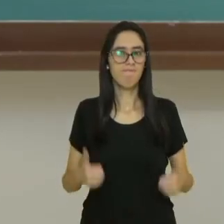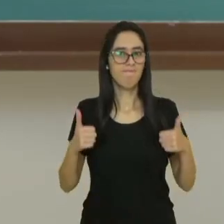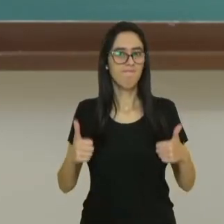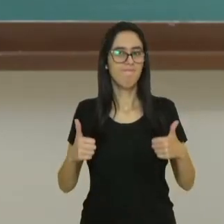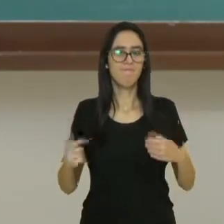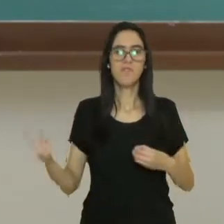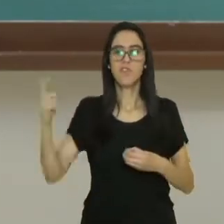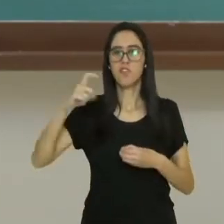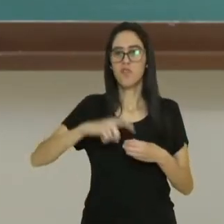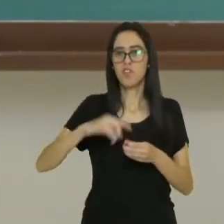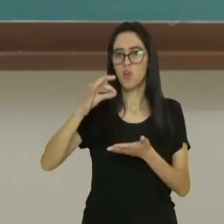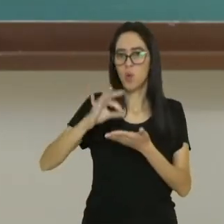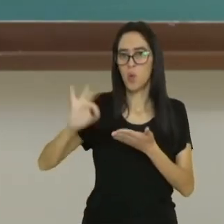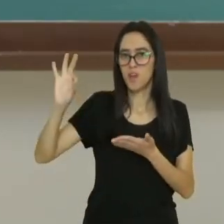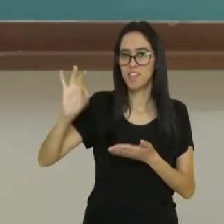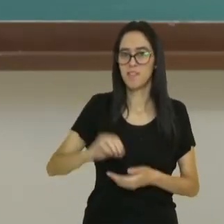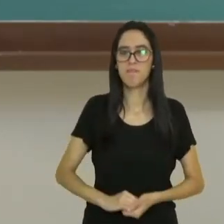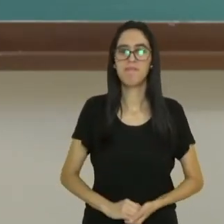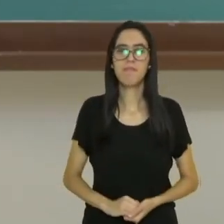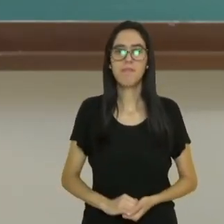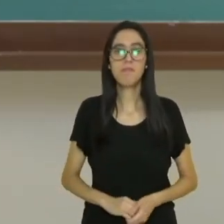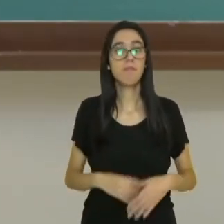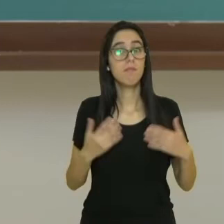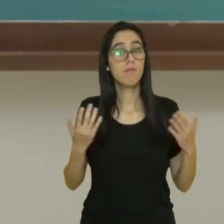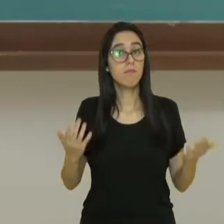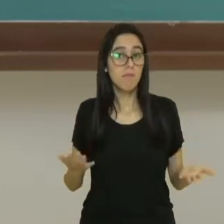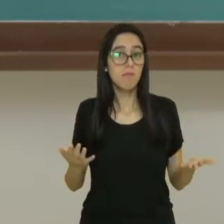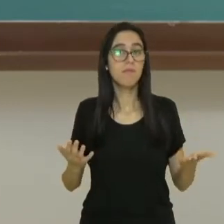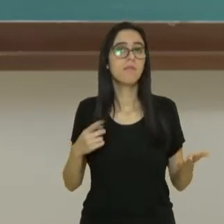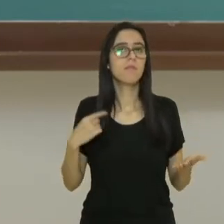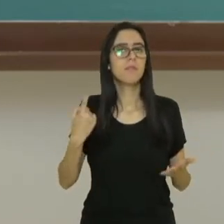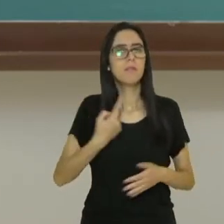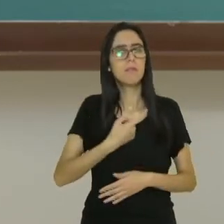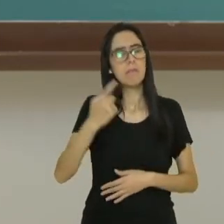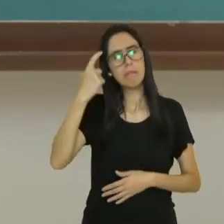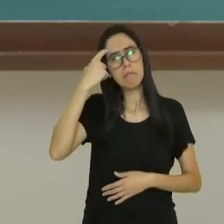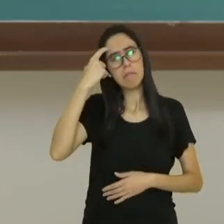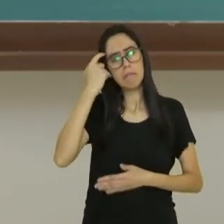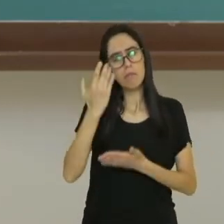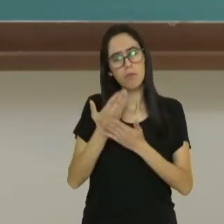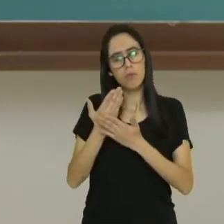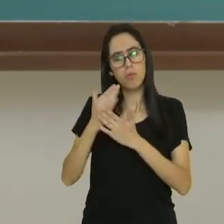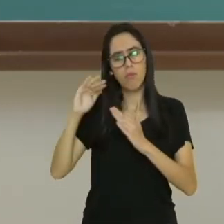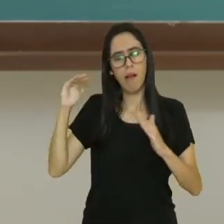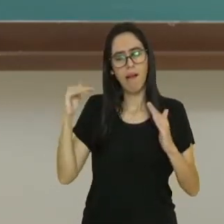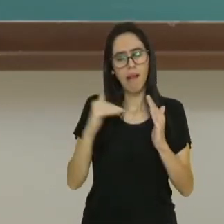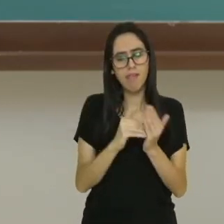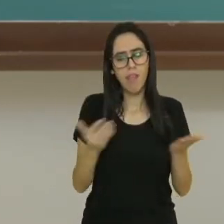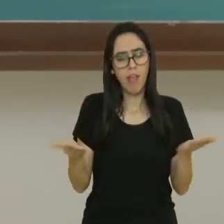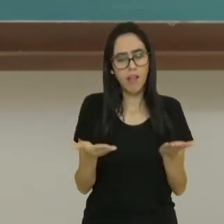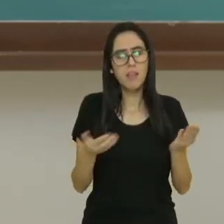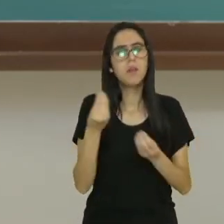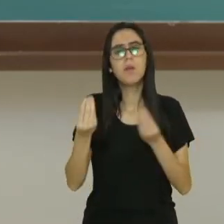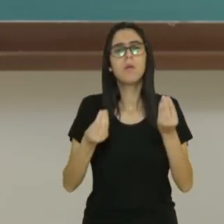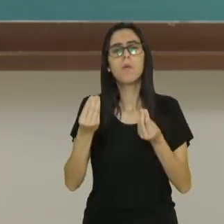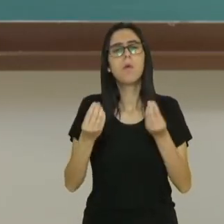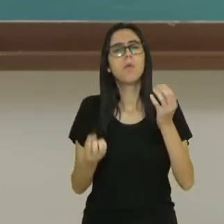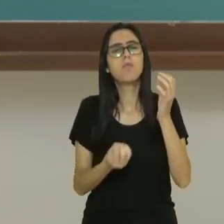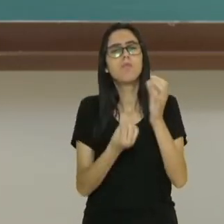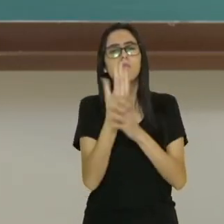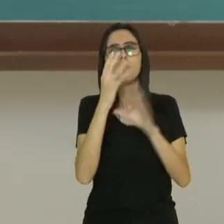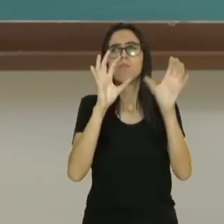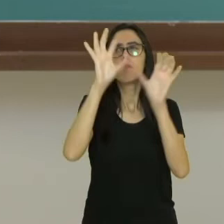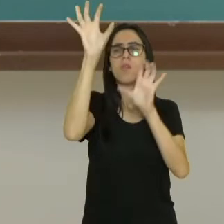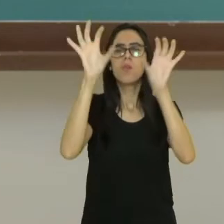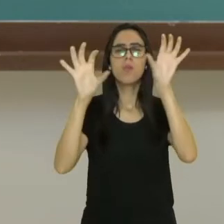Voltamos para a correção da atividade. Então, pensando que a gente estudou até aqui, como se formaram os continentes,